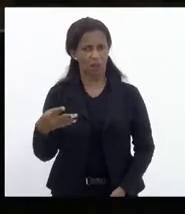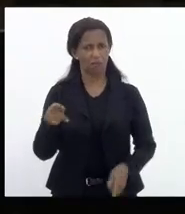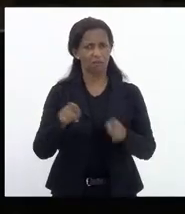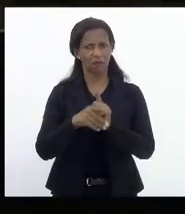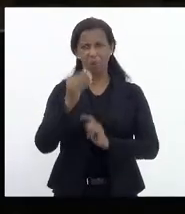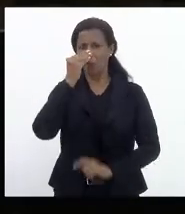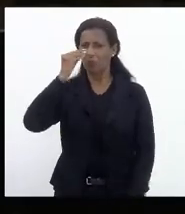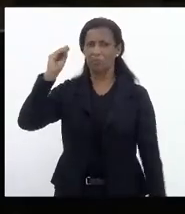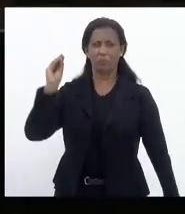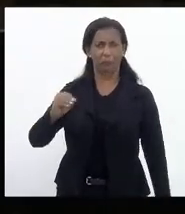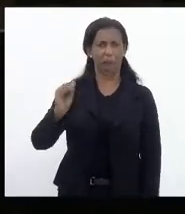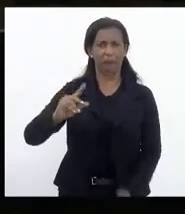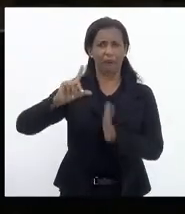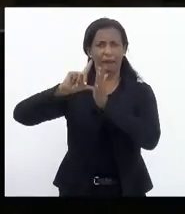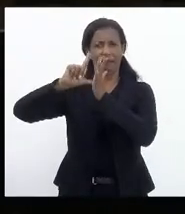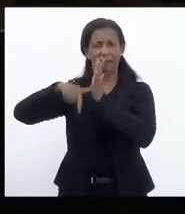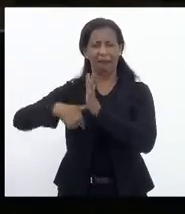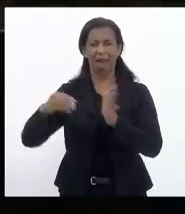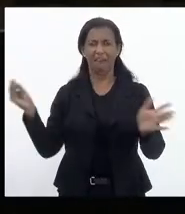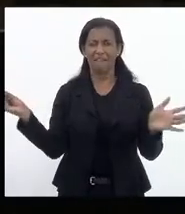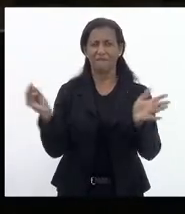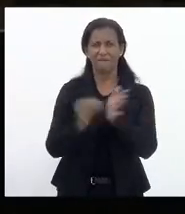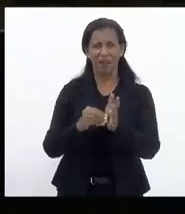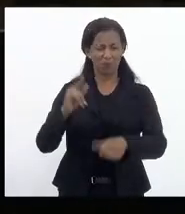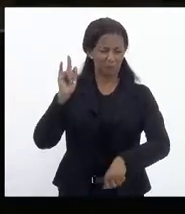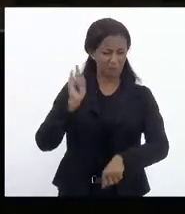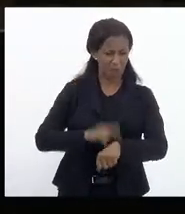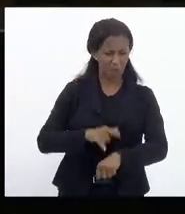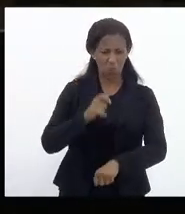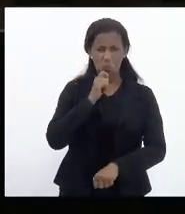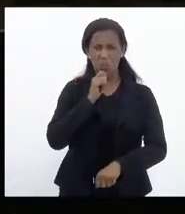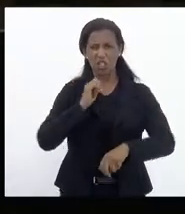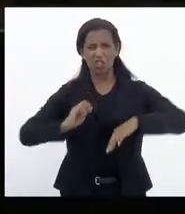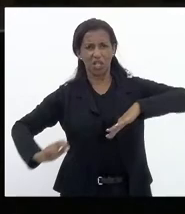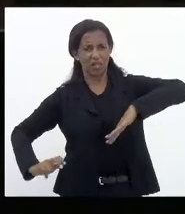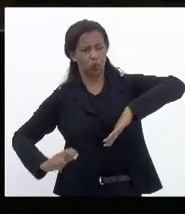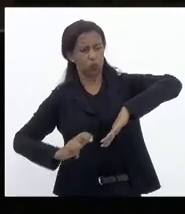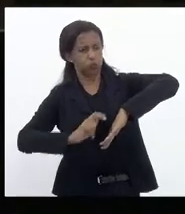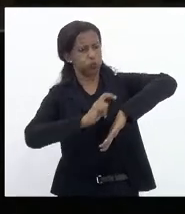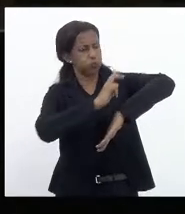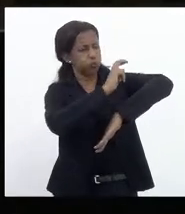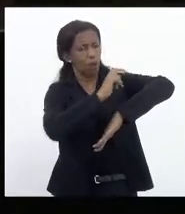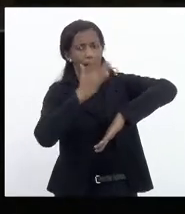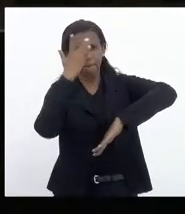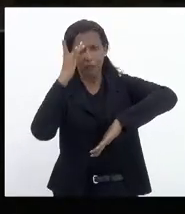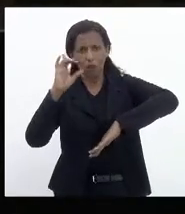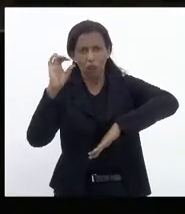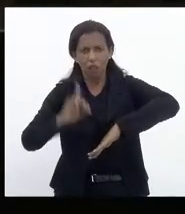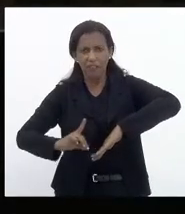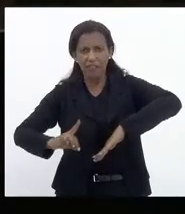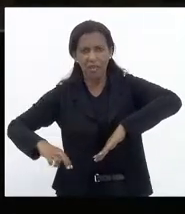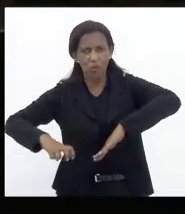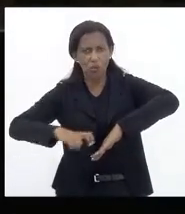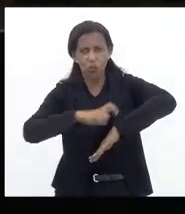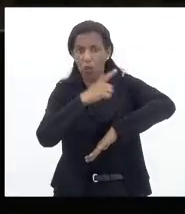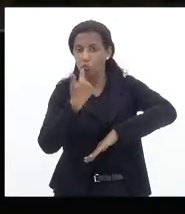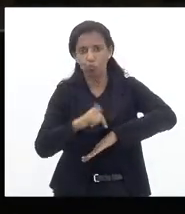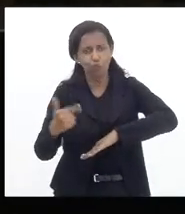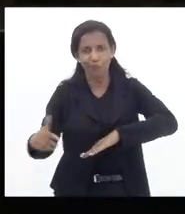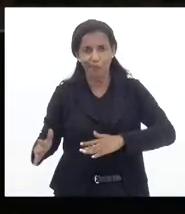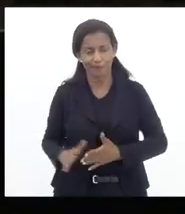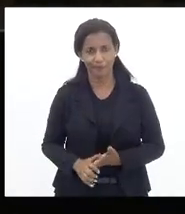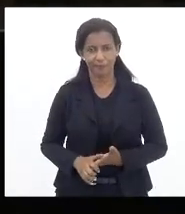os atrasos falta de sanitário não tem escada rolante para as pessoas deficientes Então estou dando entrada